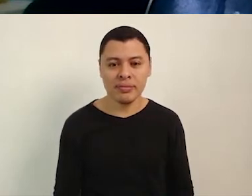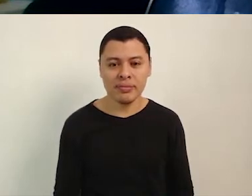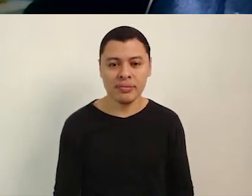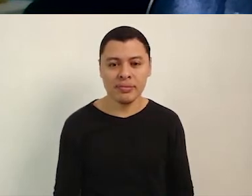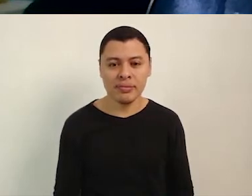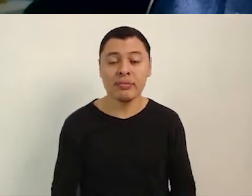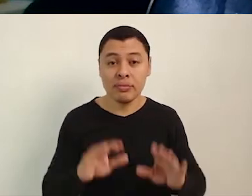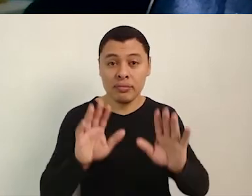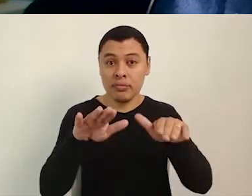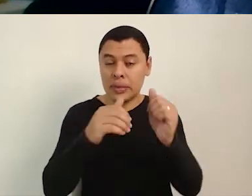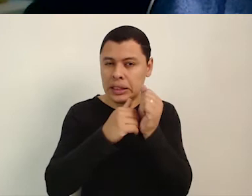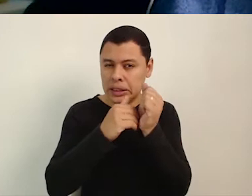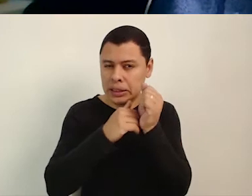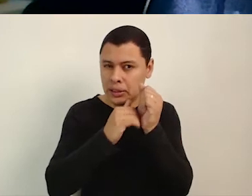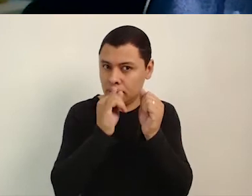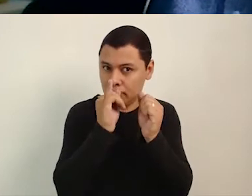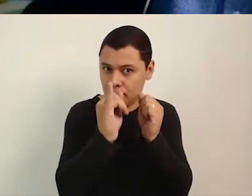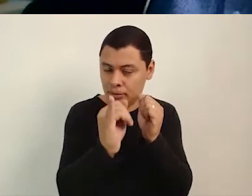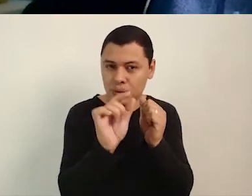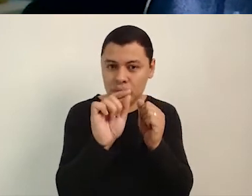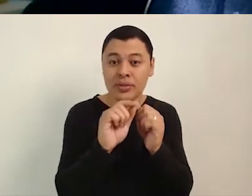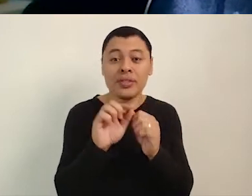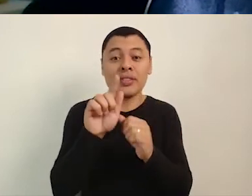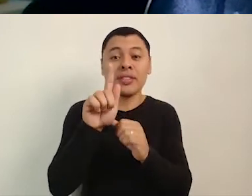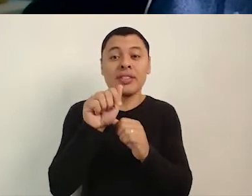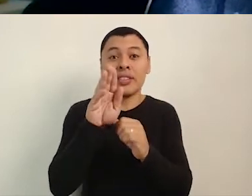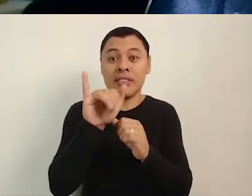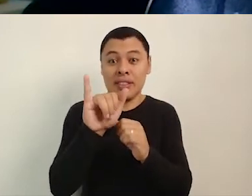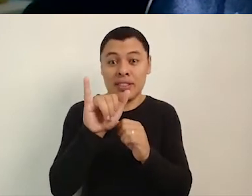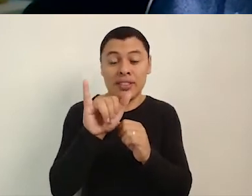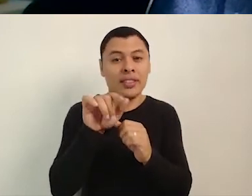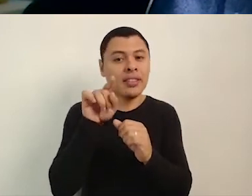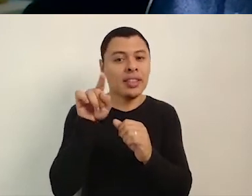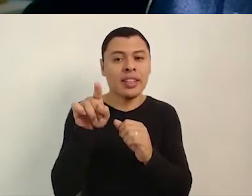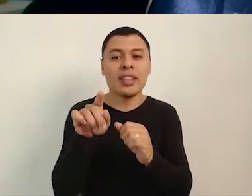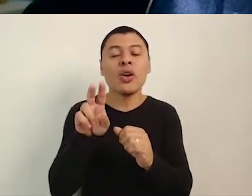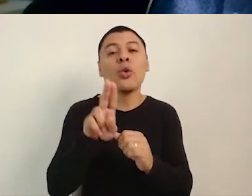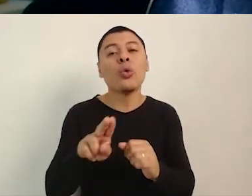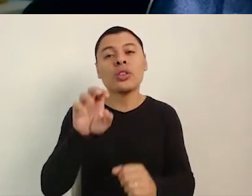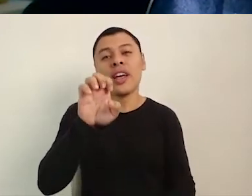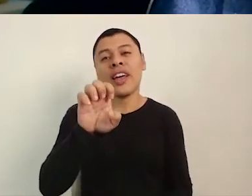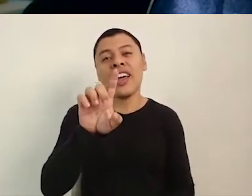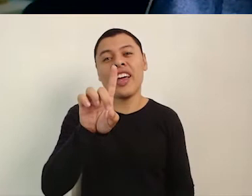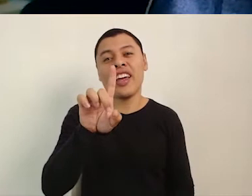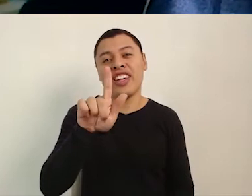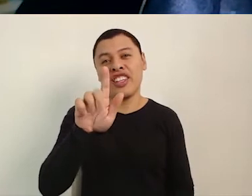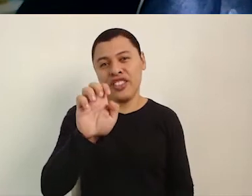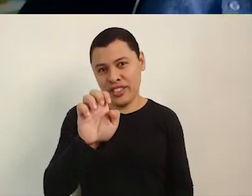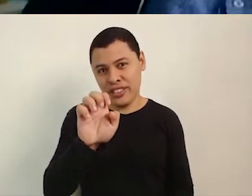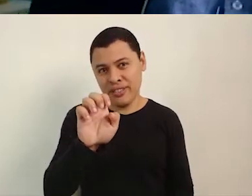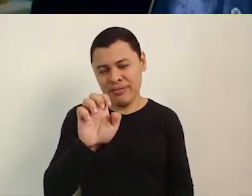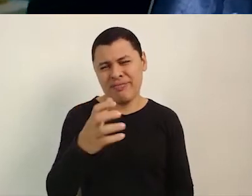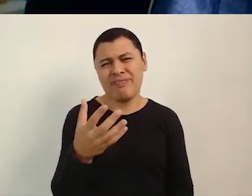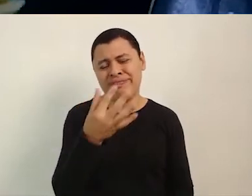Gente, só contando um segredinho aqui pra vocês, a Gabriela é aquela pessoa fora da curva que usa o Edge, tá? Então, tipo, não dá muita moral pra ela não,